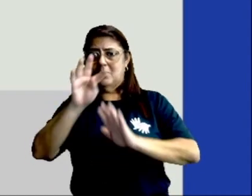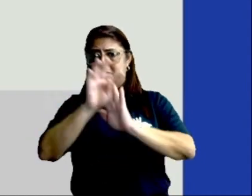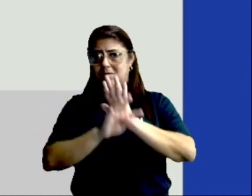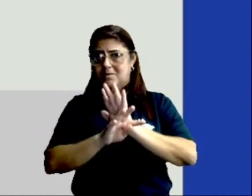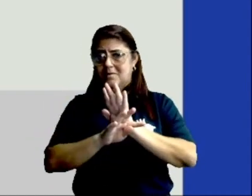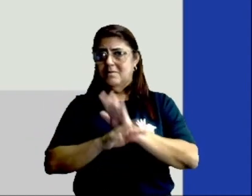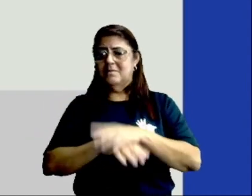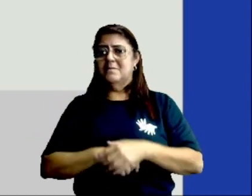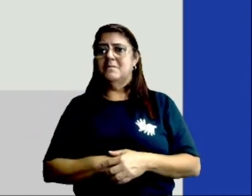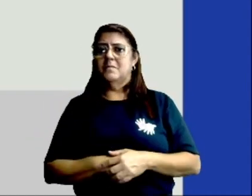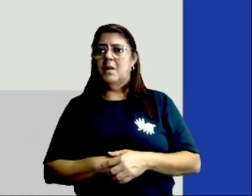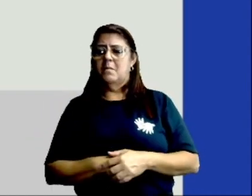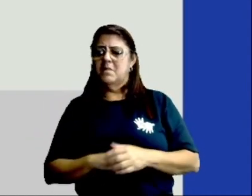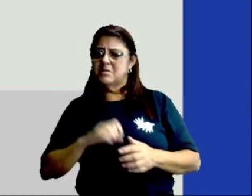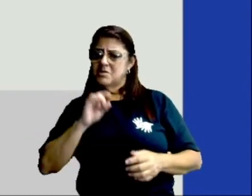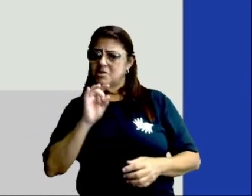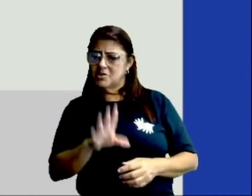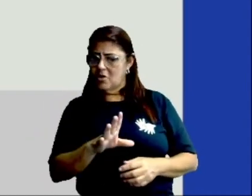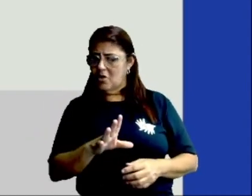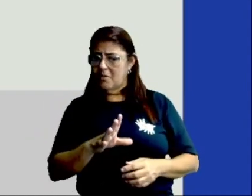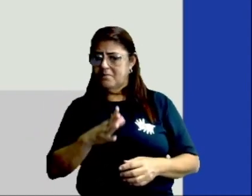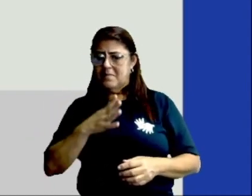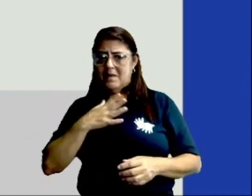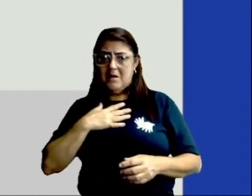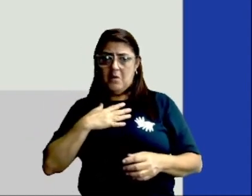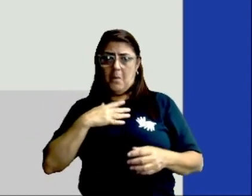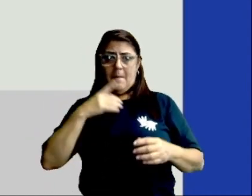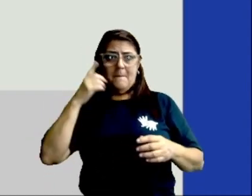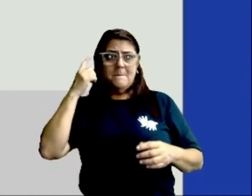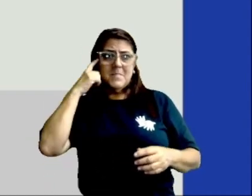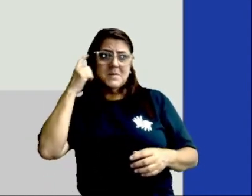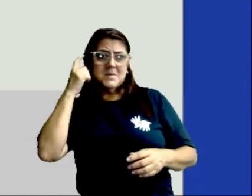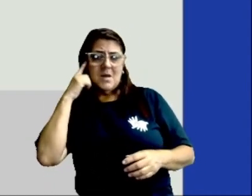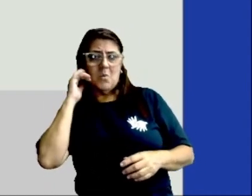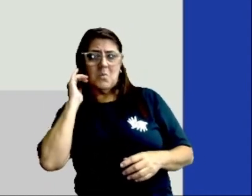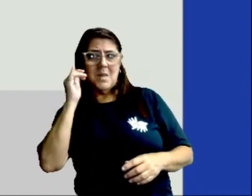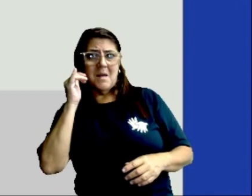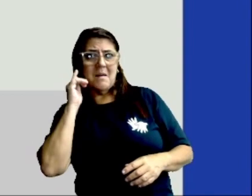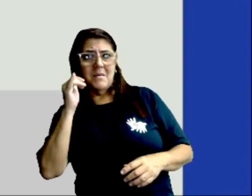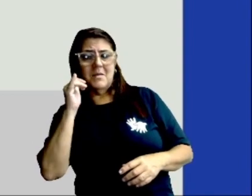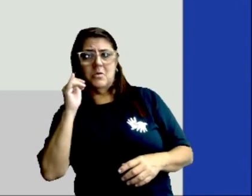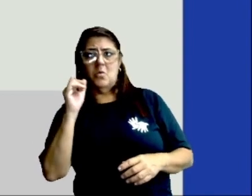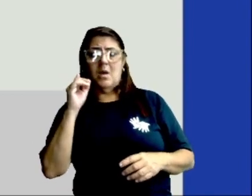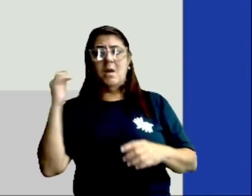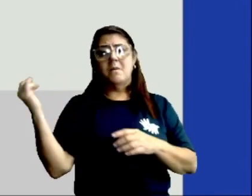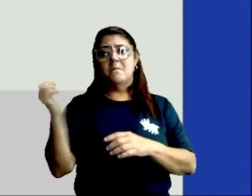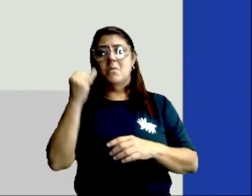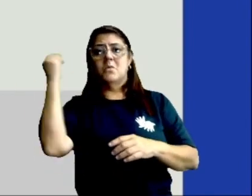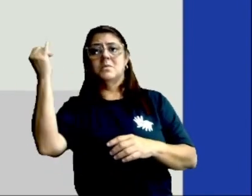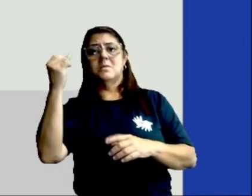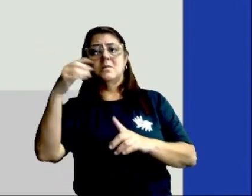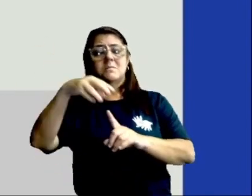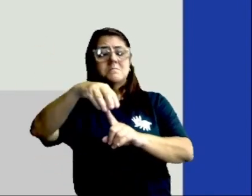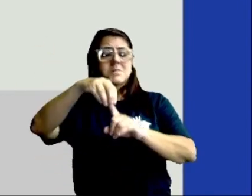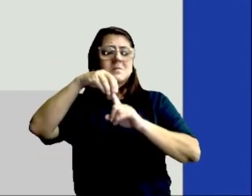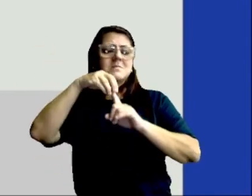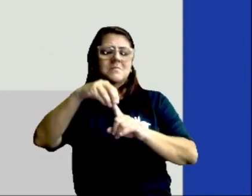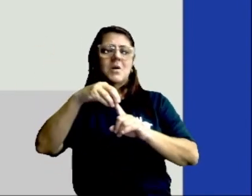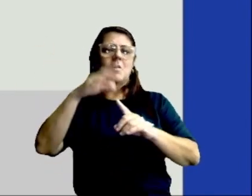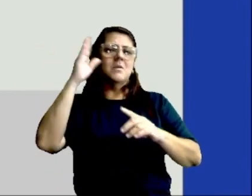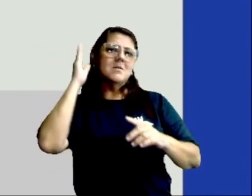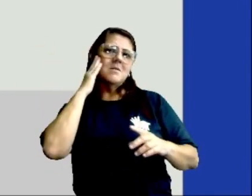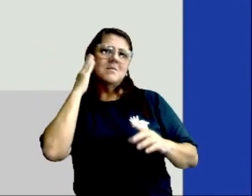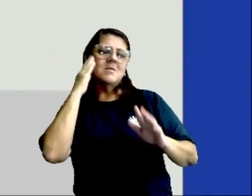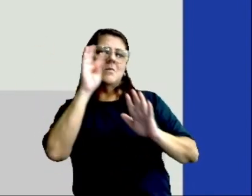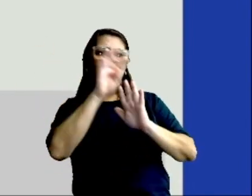bom? Porque não basta somente a gente identificar aí os narradores, mas é importante a gente compreender o nosso texto. Então, no texto 1, ó, por